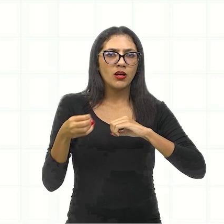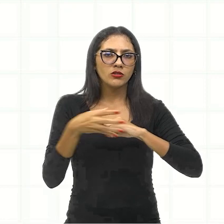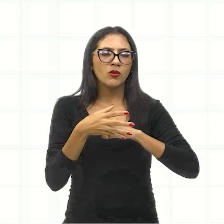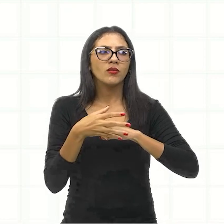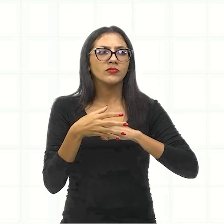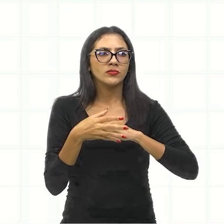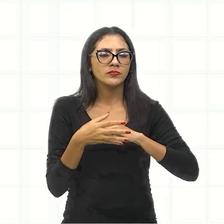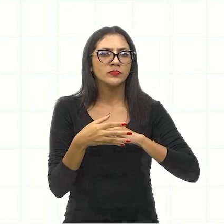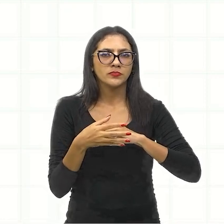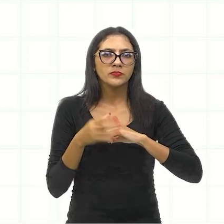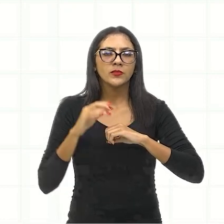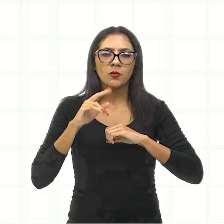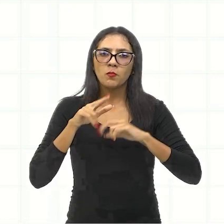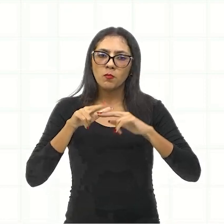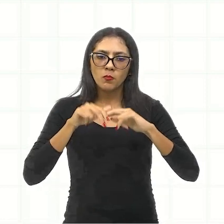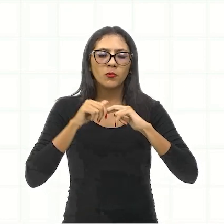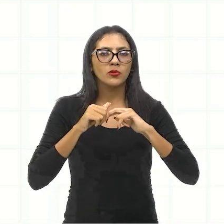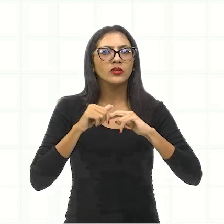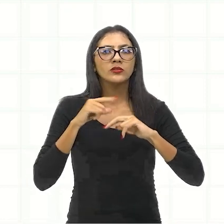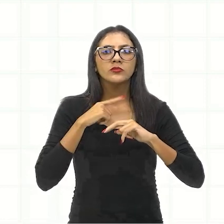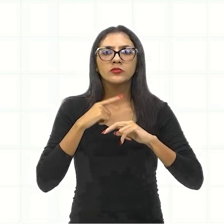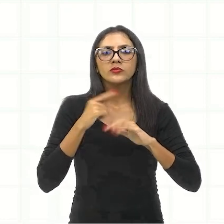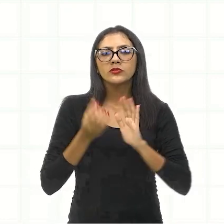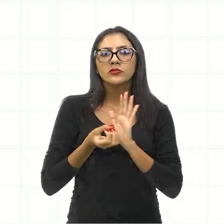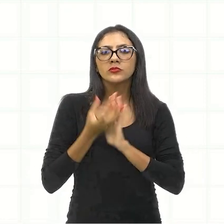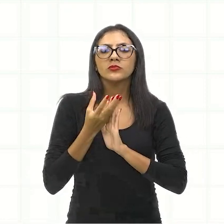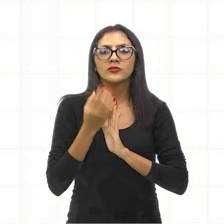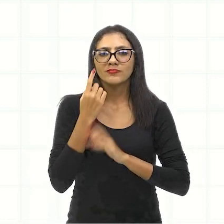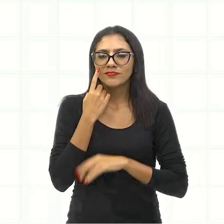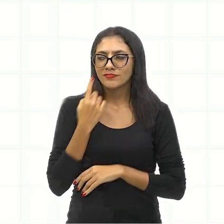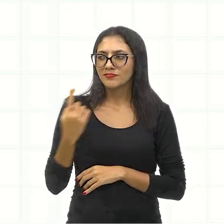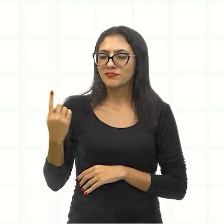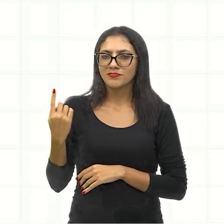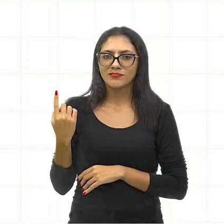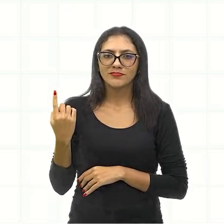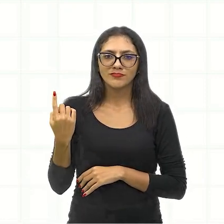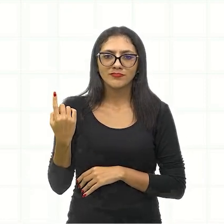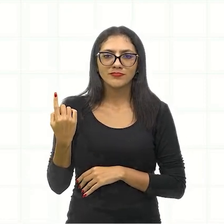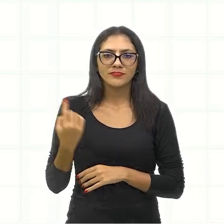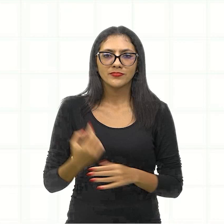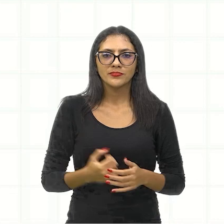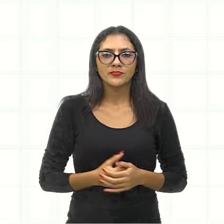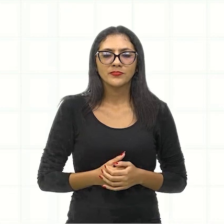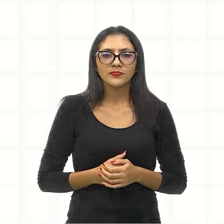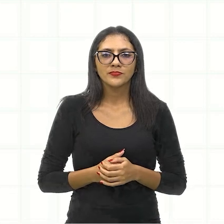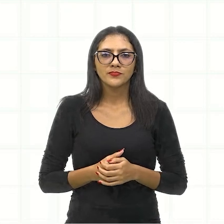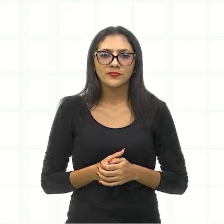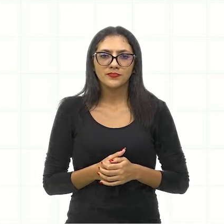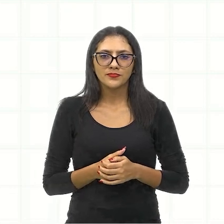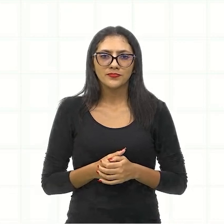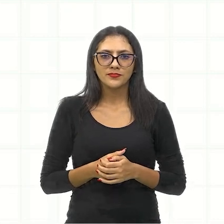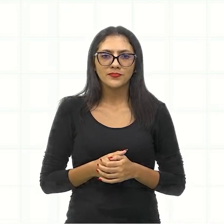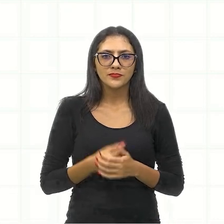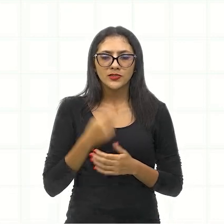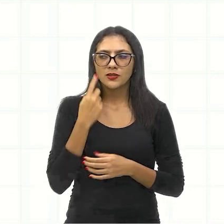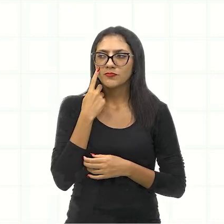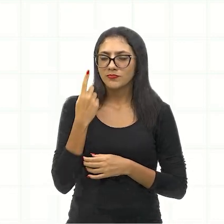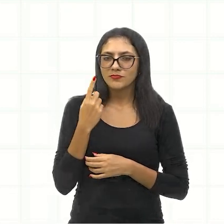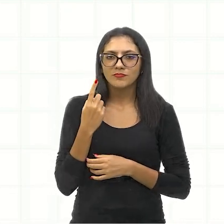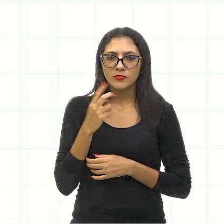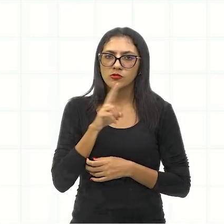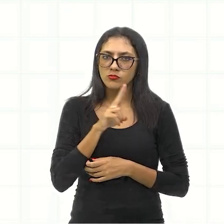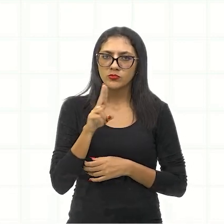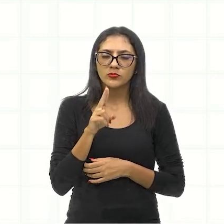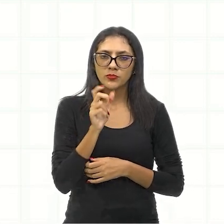tem a formação do zigoto, que é a célula fecundada aqui nessa etapa aí da nossa imagem, certo? Aqui nós temos, então, o